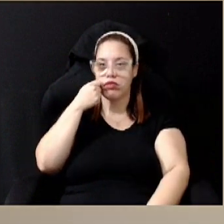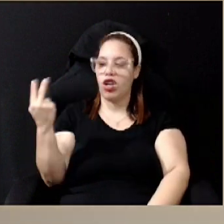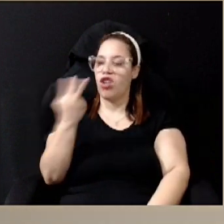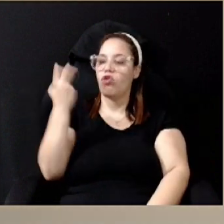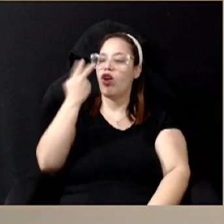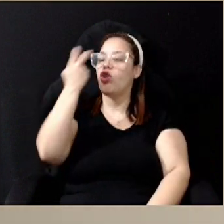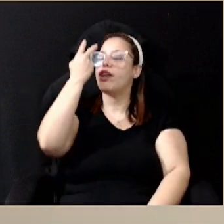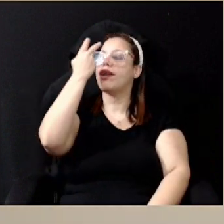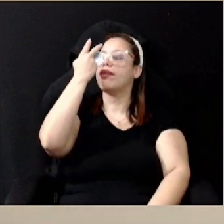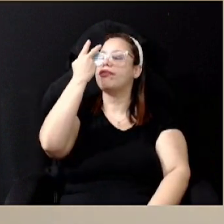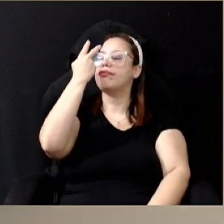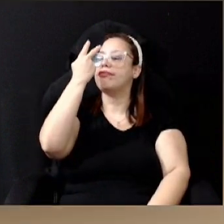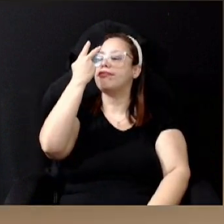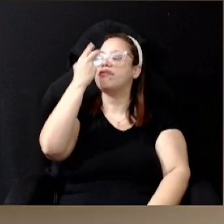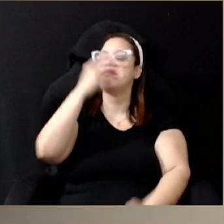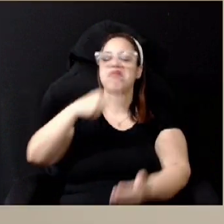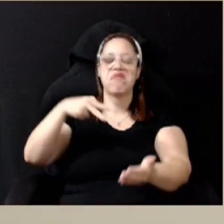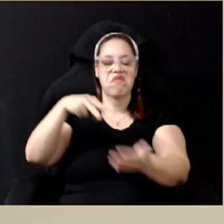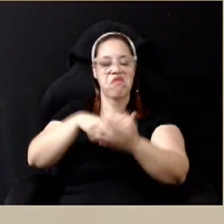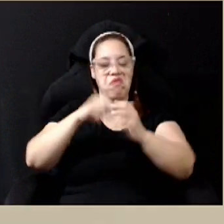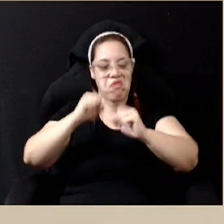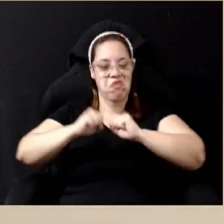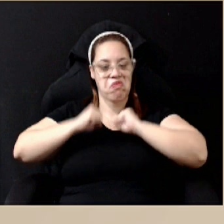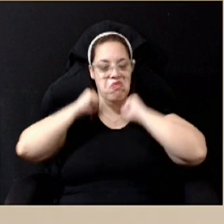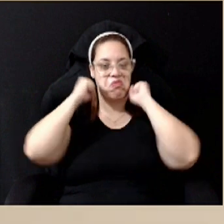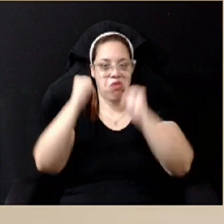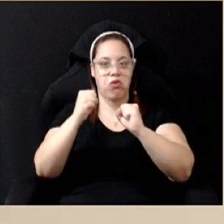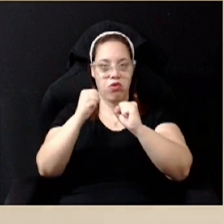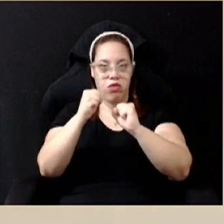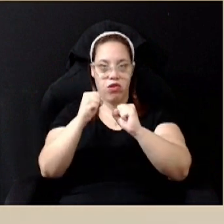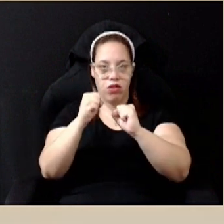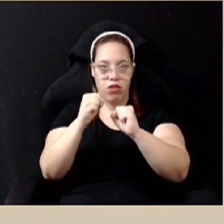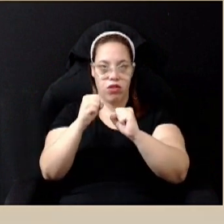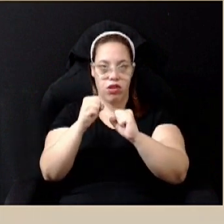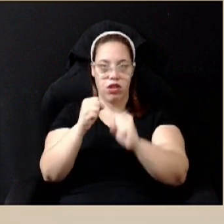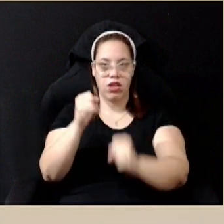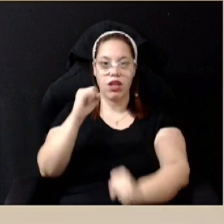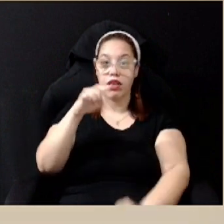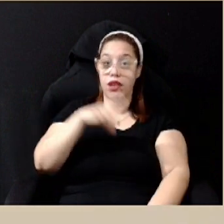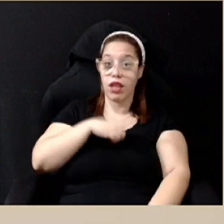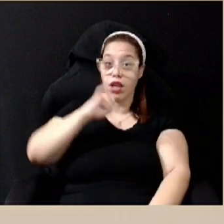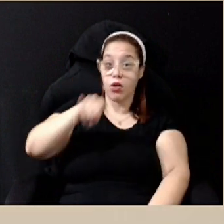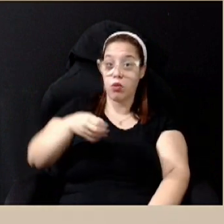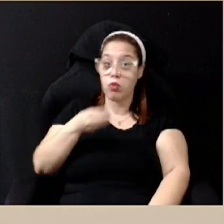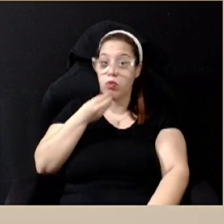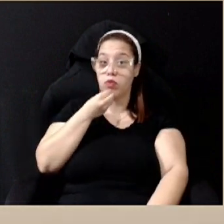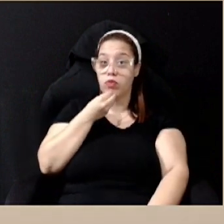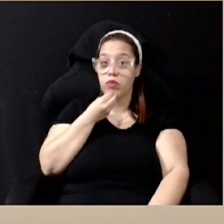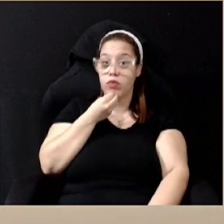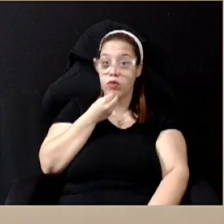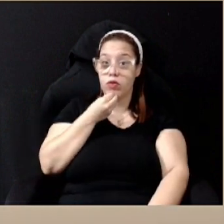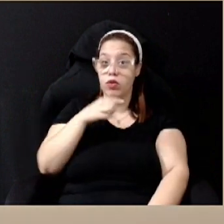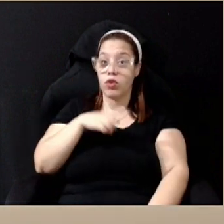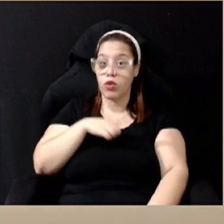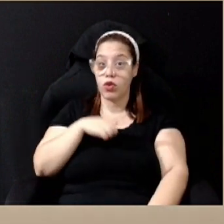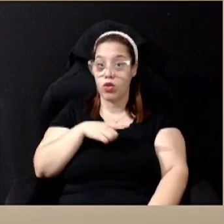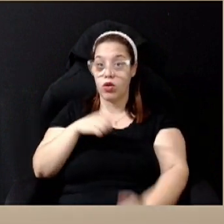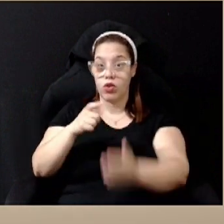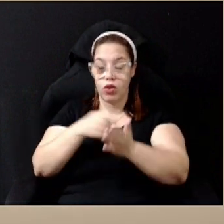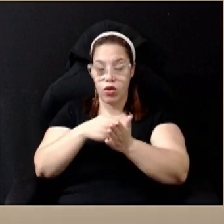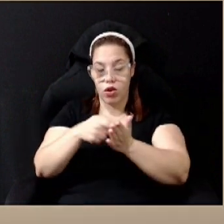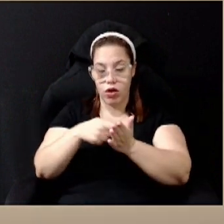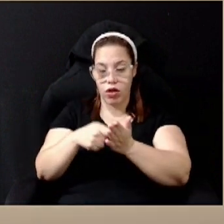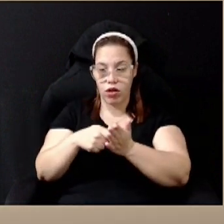se empoderar, porque a gente tem a oportunidade de falar, de ter letramento racial para as